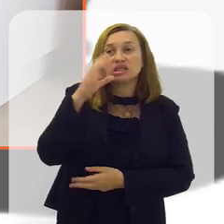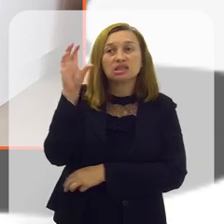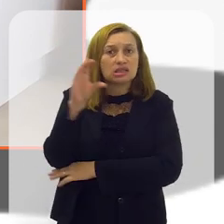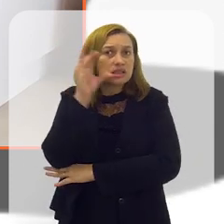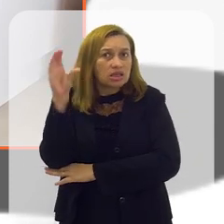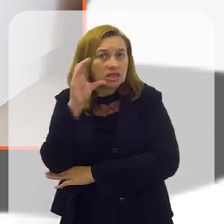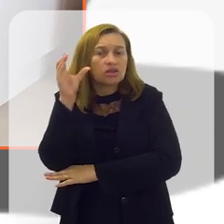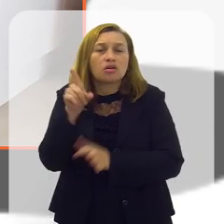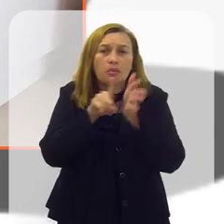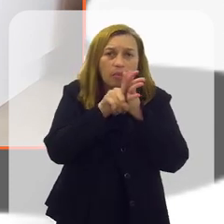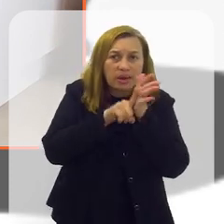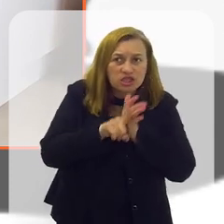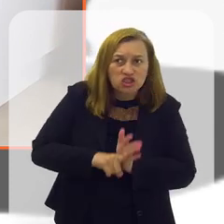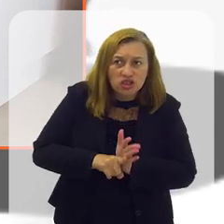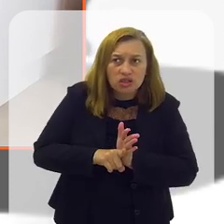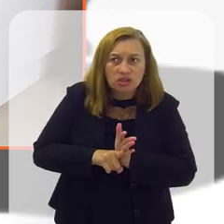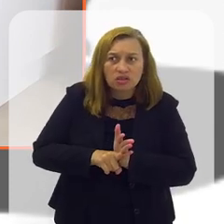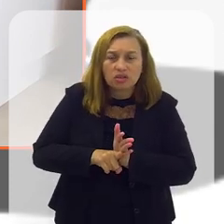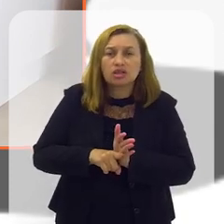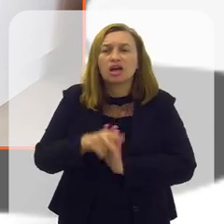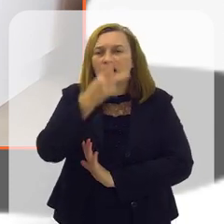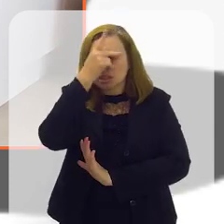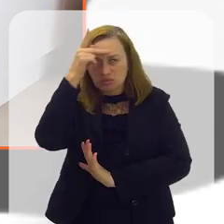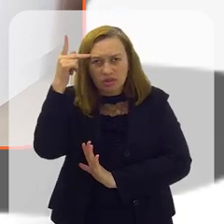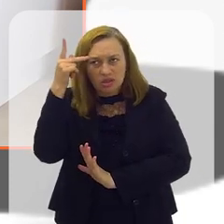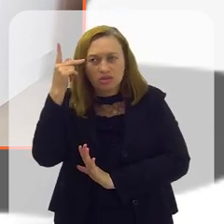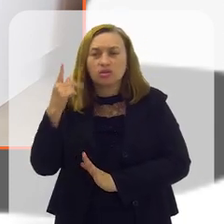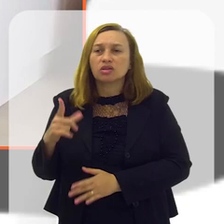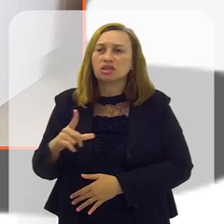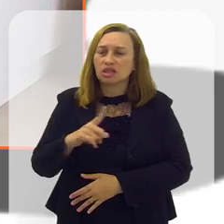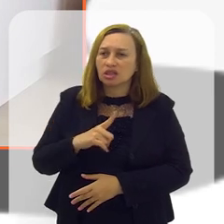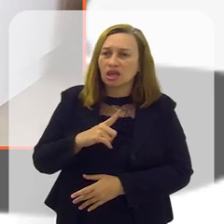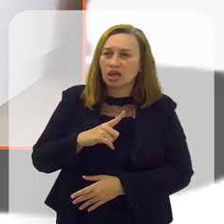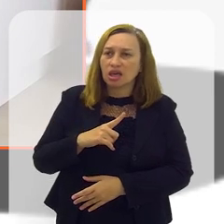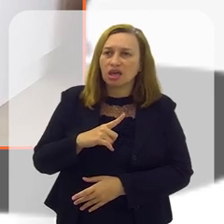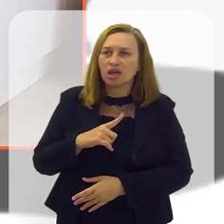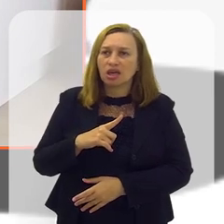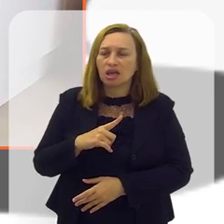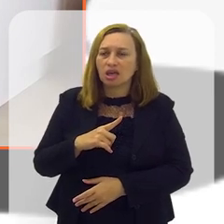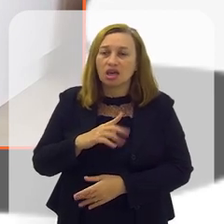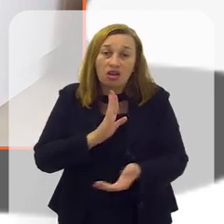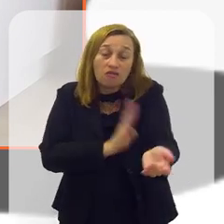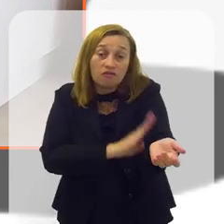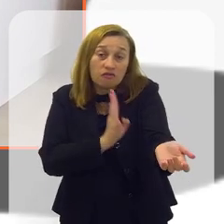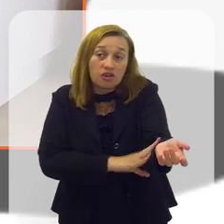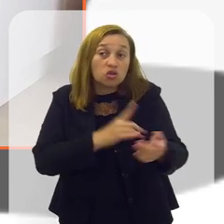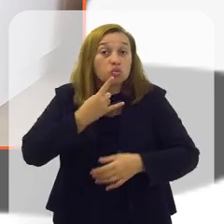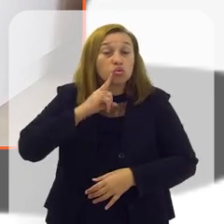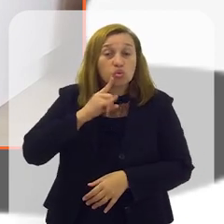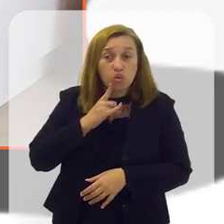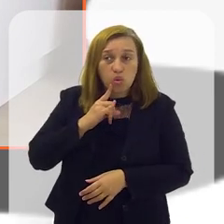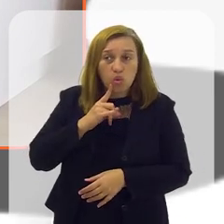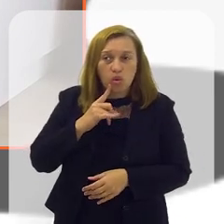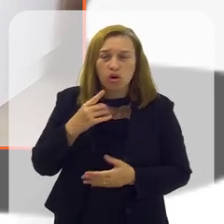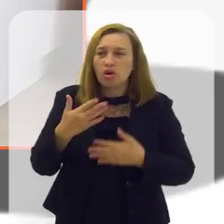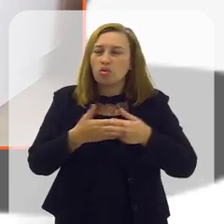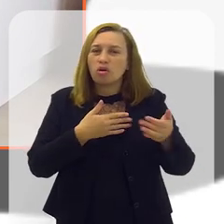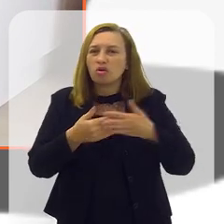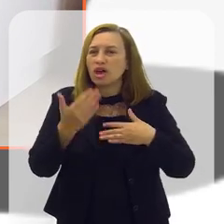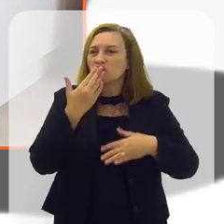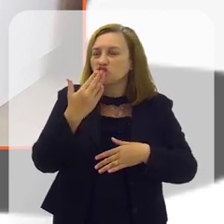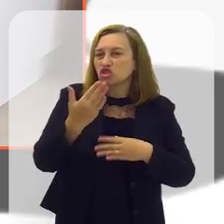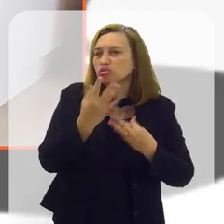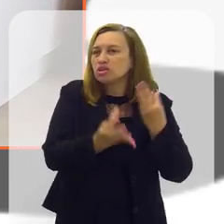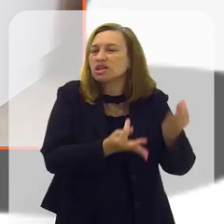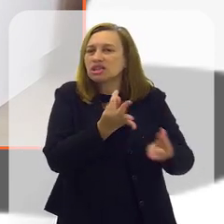comprovações científicas, já temos pesquisas que as pessoas que têm alcoolismo e que fazem qualquer